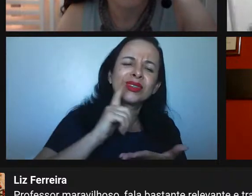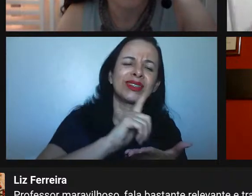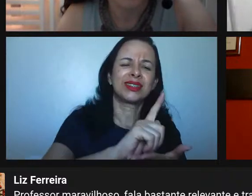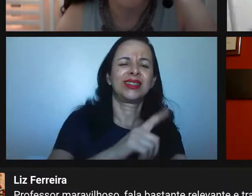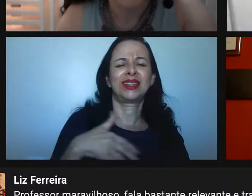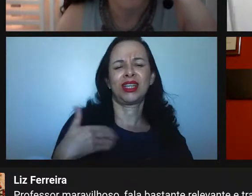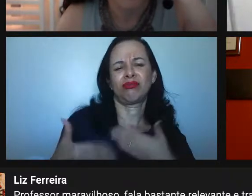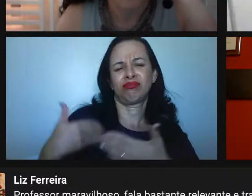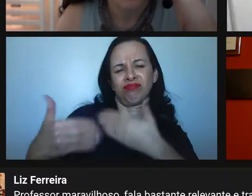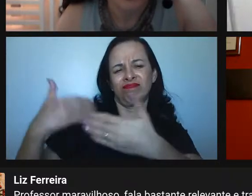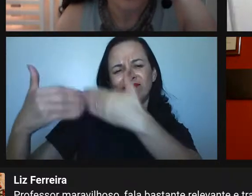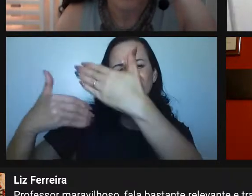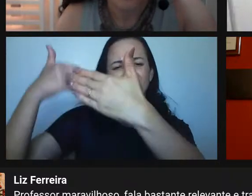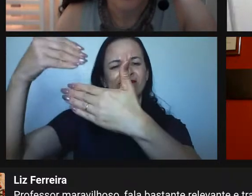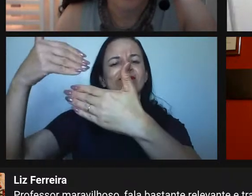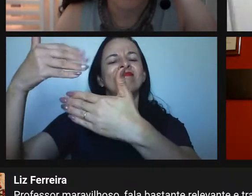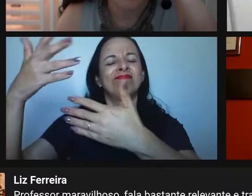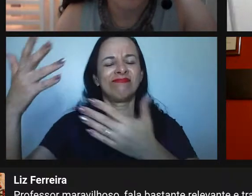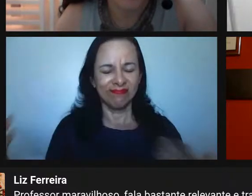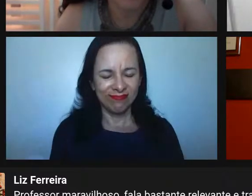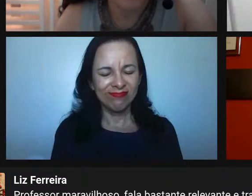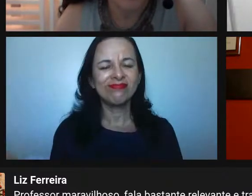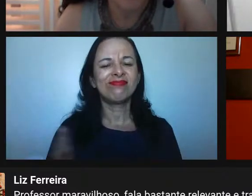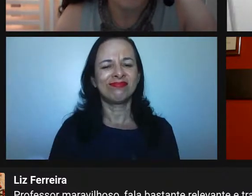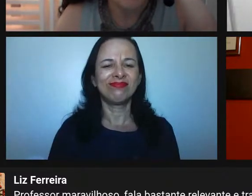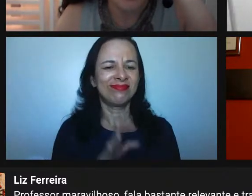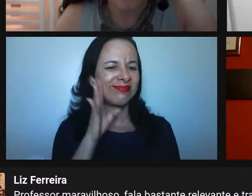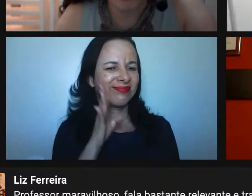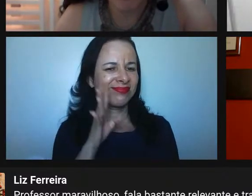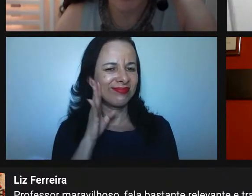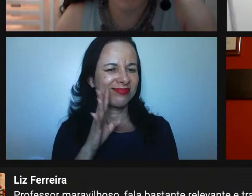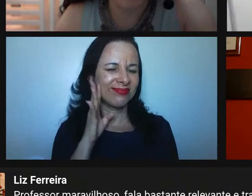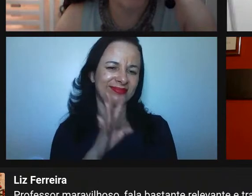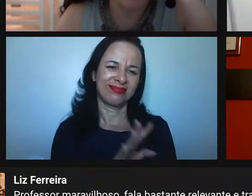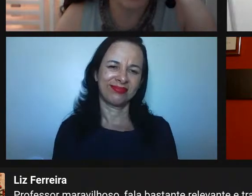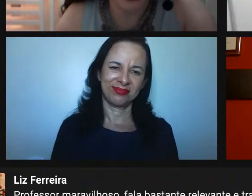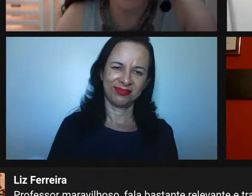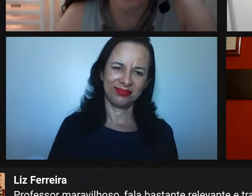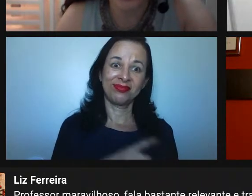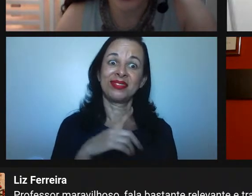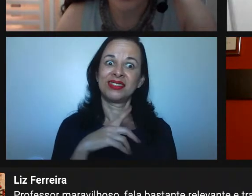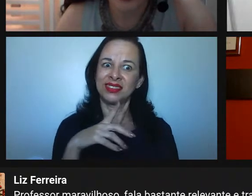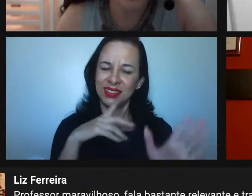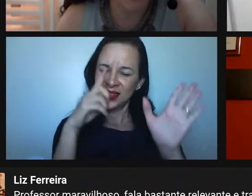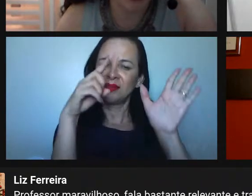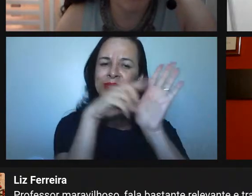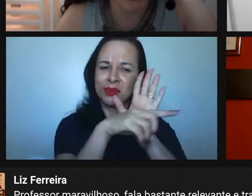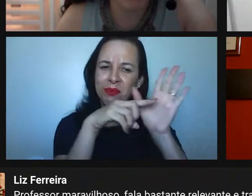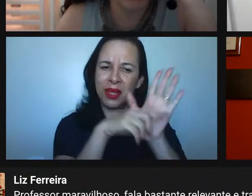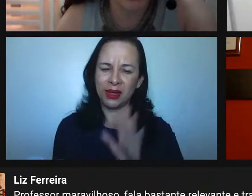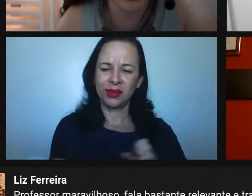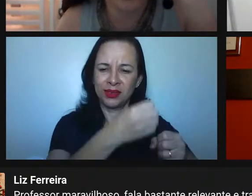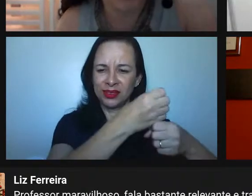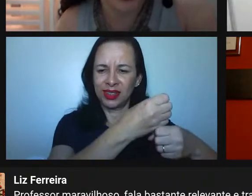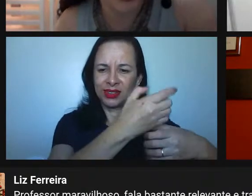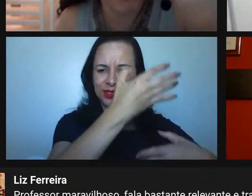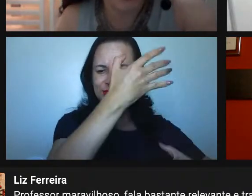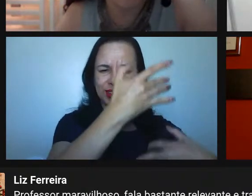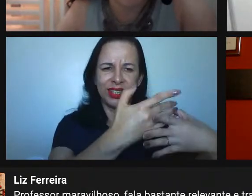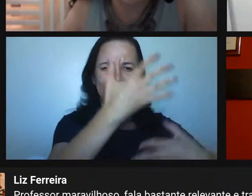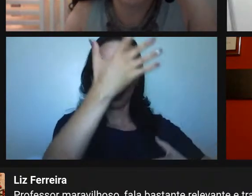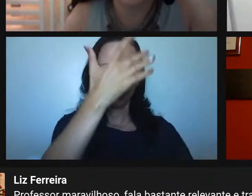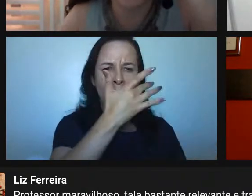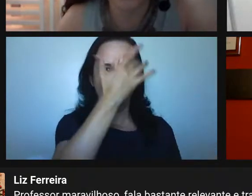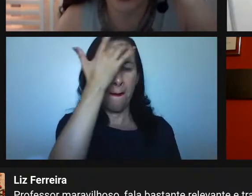fica estagnada e assim muito muito legal tem umas perguntas no chat que quiser botar Pergunta a gente